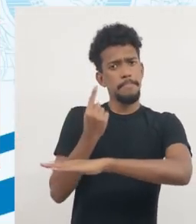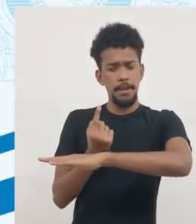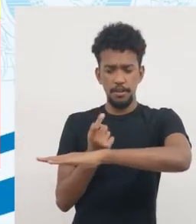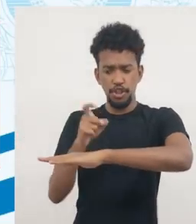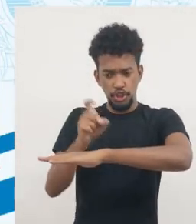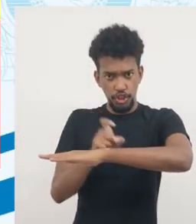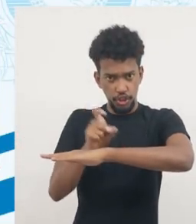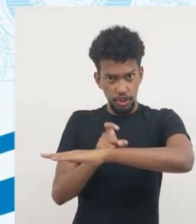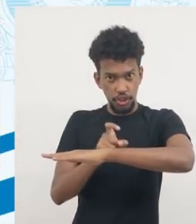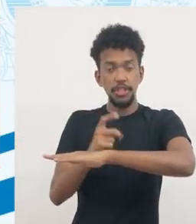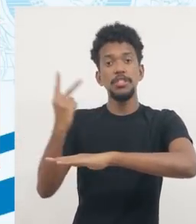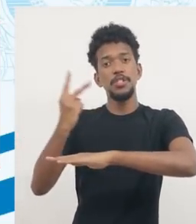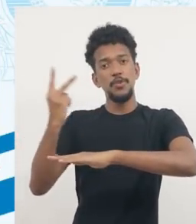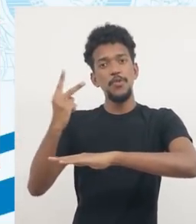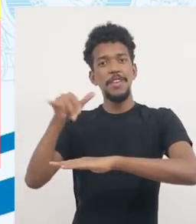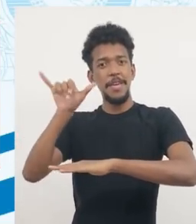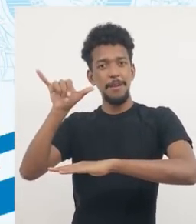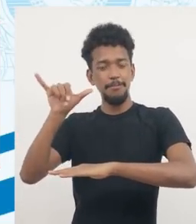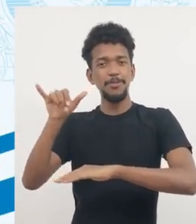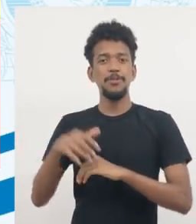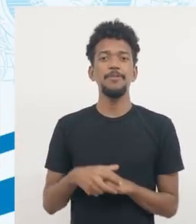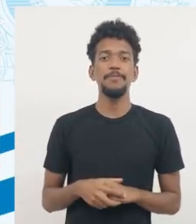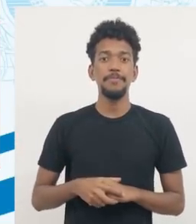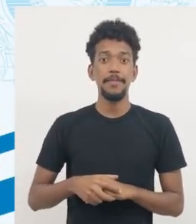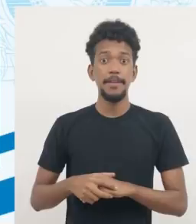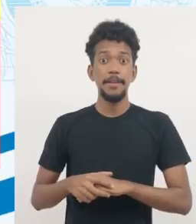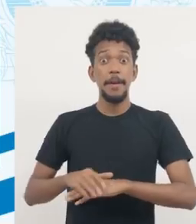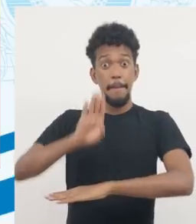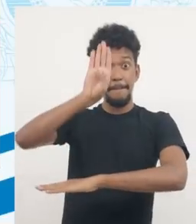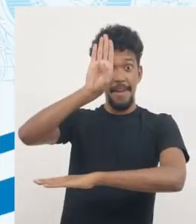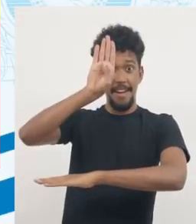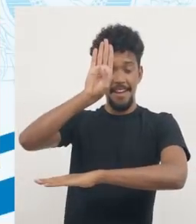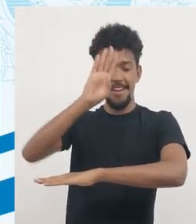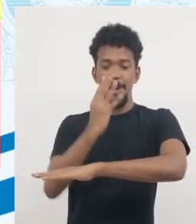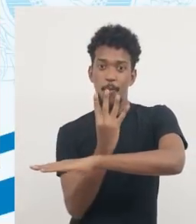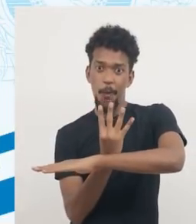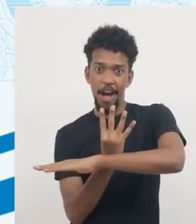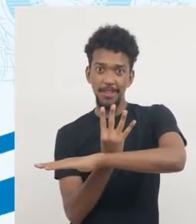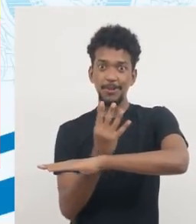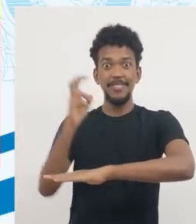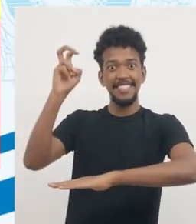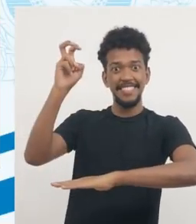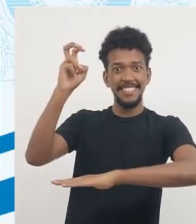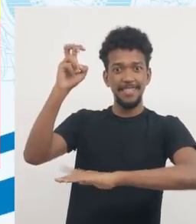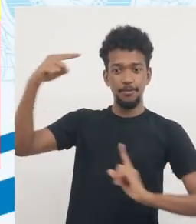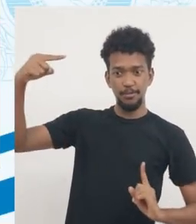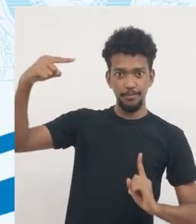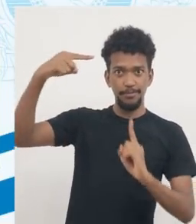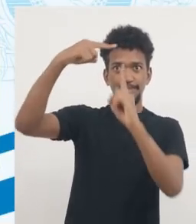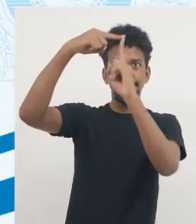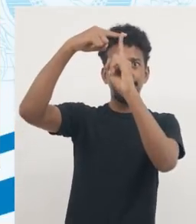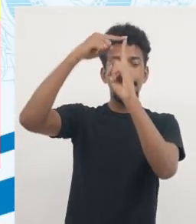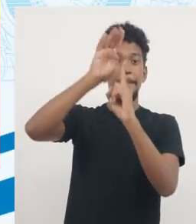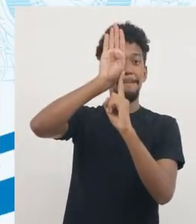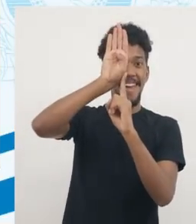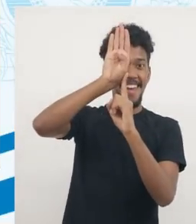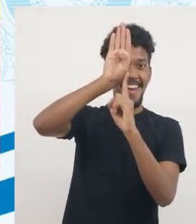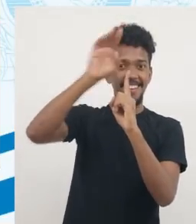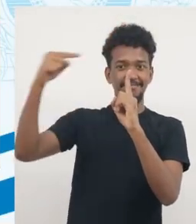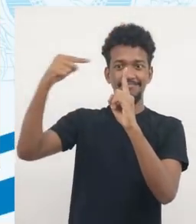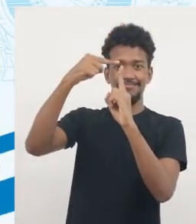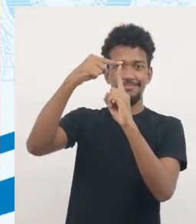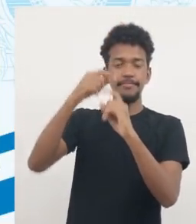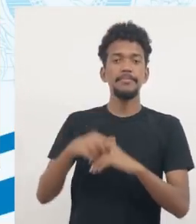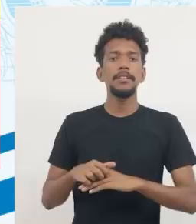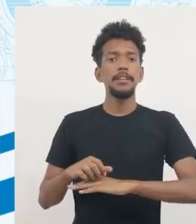depois o Y, só para lembrar. O ponto B, 4 e 5, ok? Está acompanhando? Vamos lá.